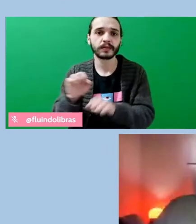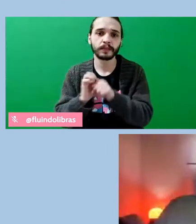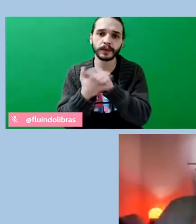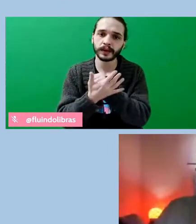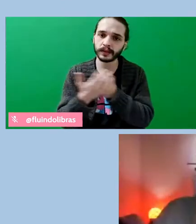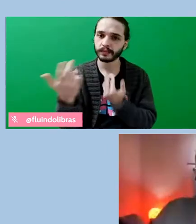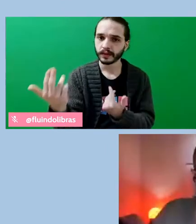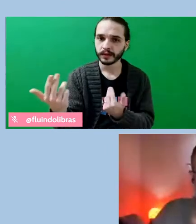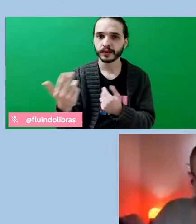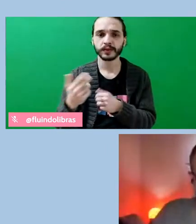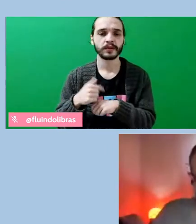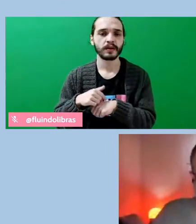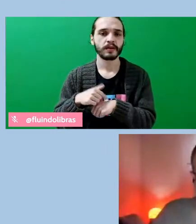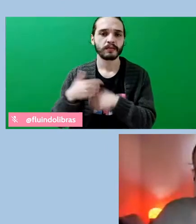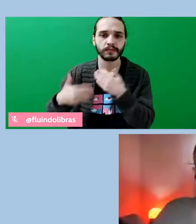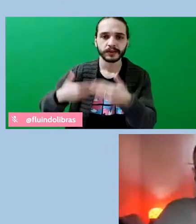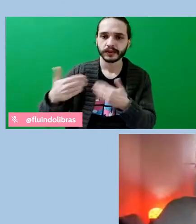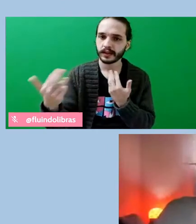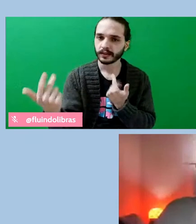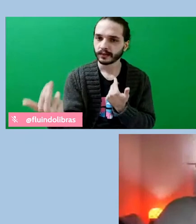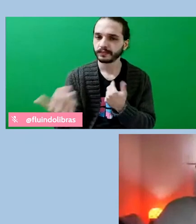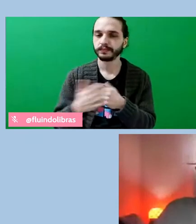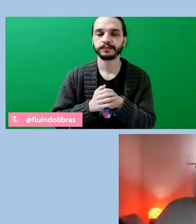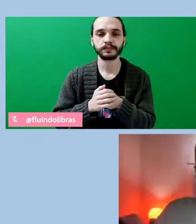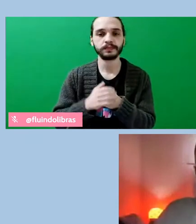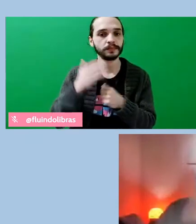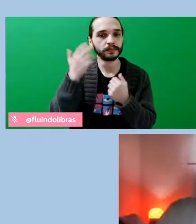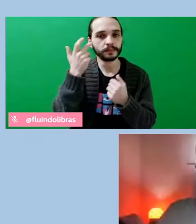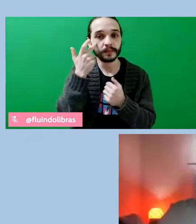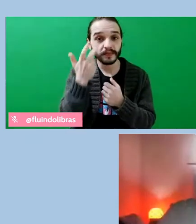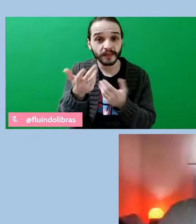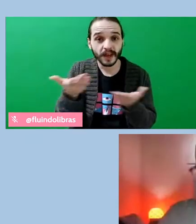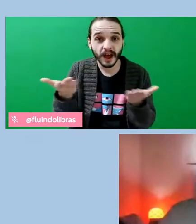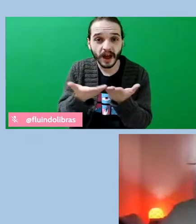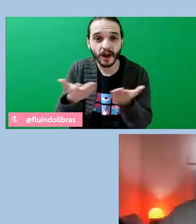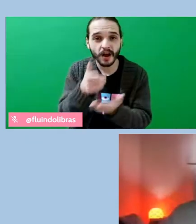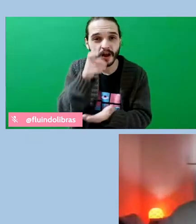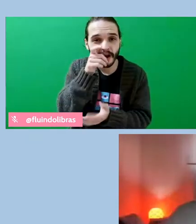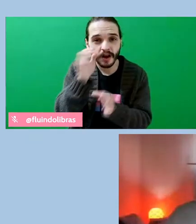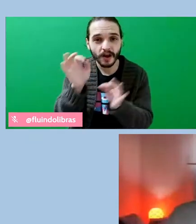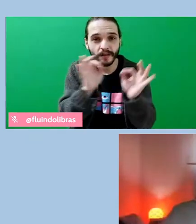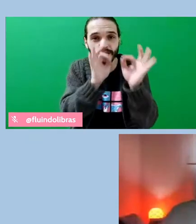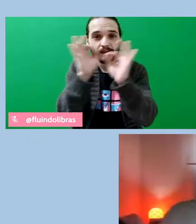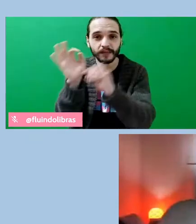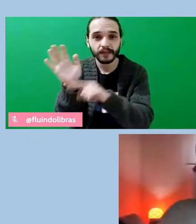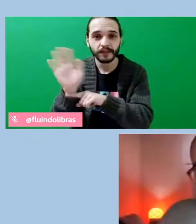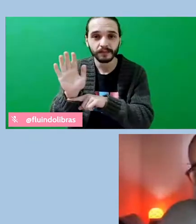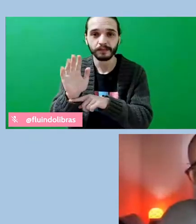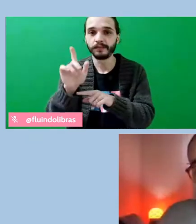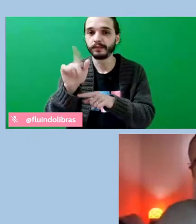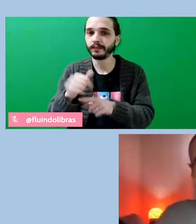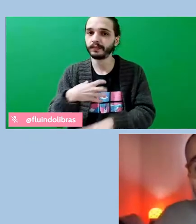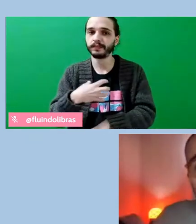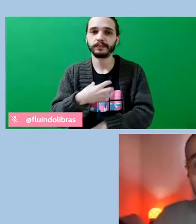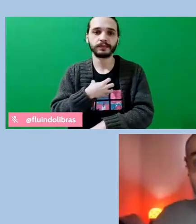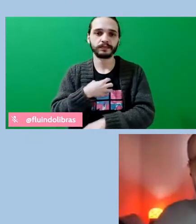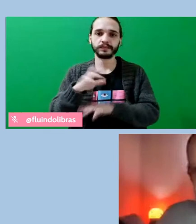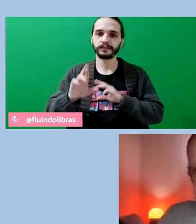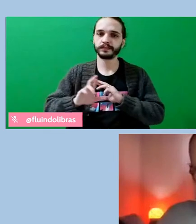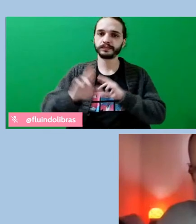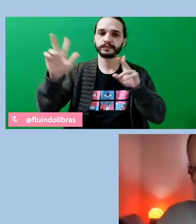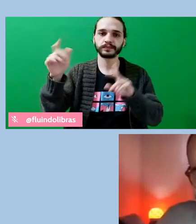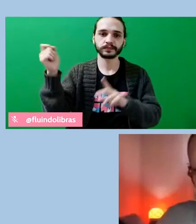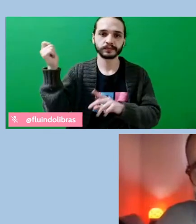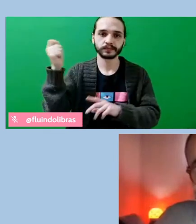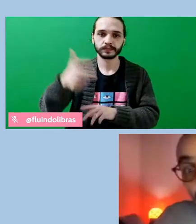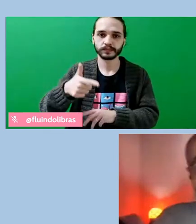saíram, passaram por isso como a gente, sabe? Ver um Zoom agora, para nós, tem uma sensação totalmente diferente, imagino eu, do que terá ver